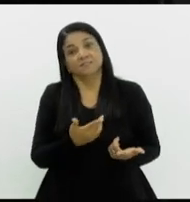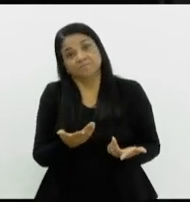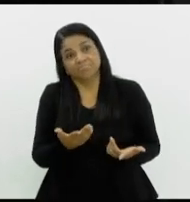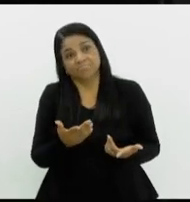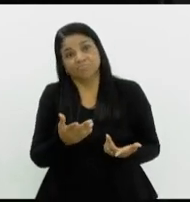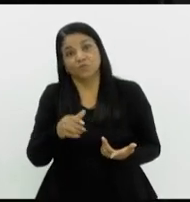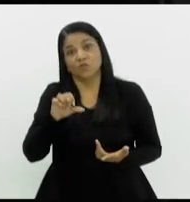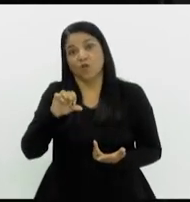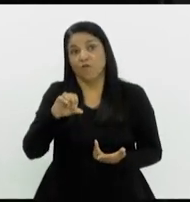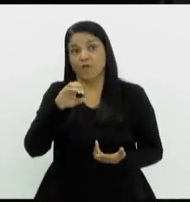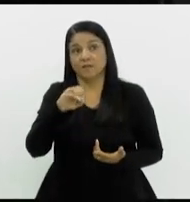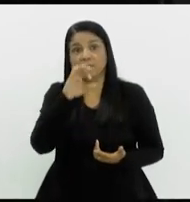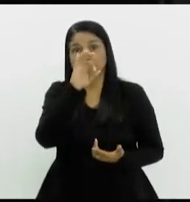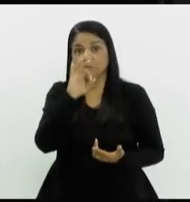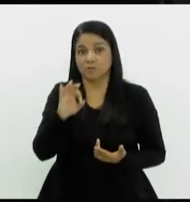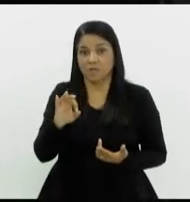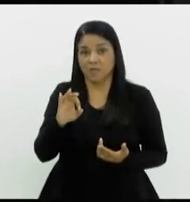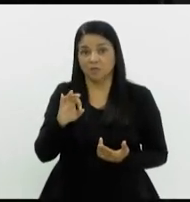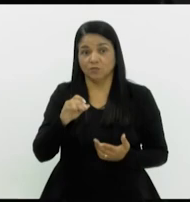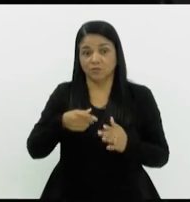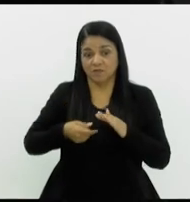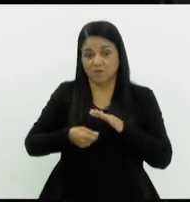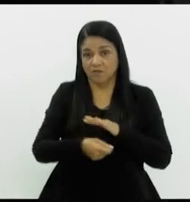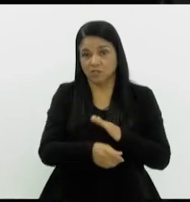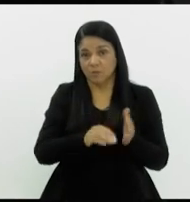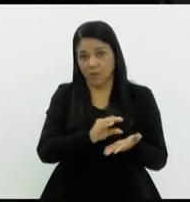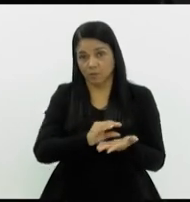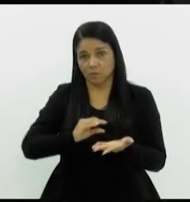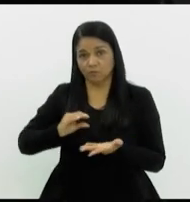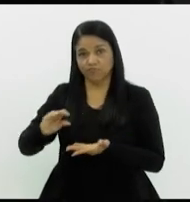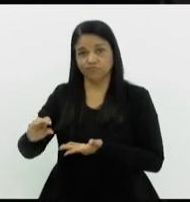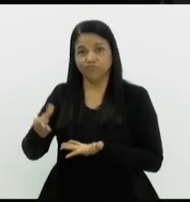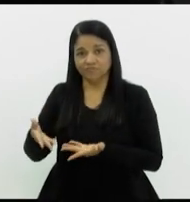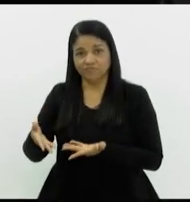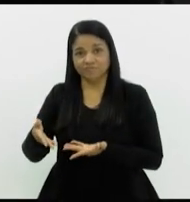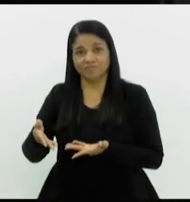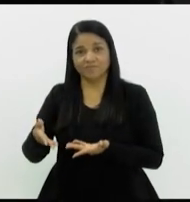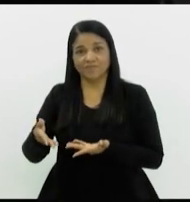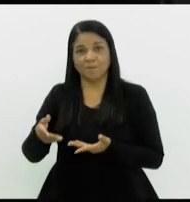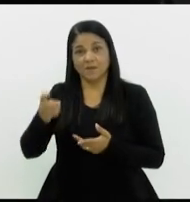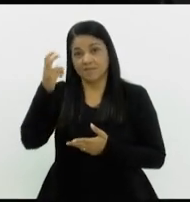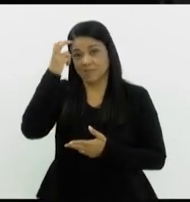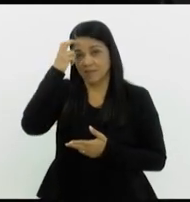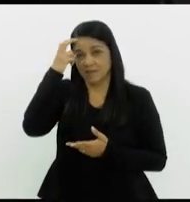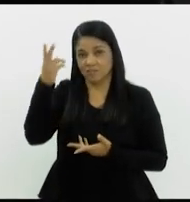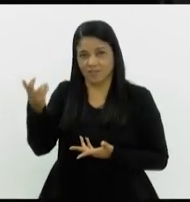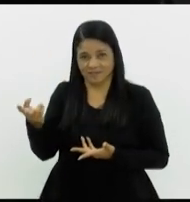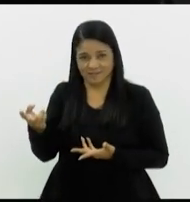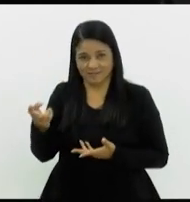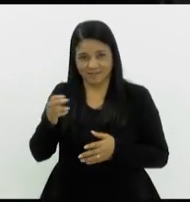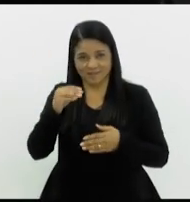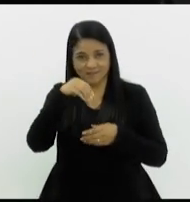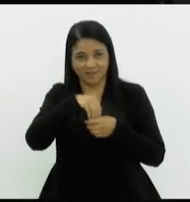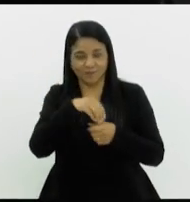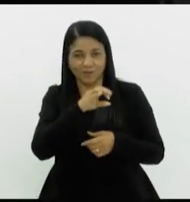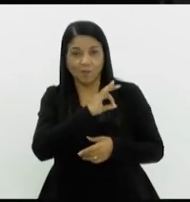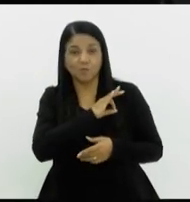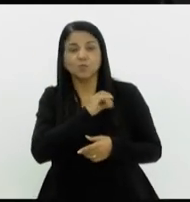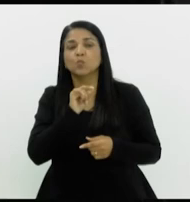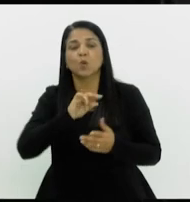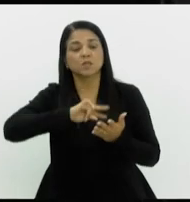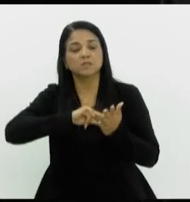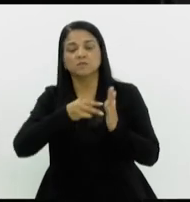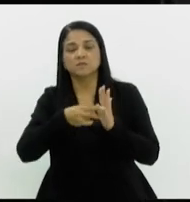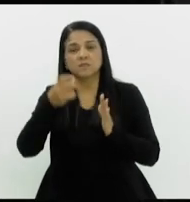de 90% dos investimentos que deveriam caber para a inteligência da polícia. O que é a inteligência da polícia?